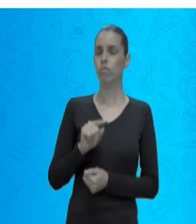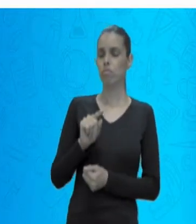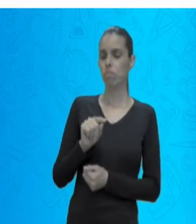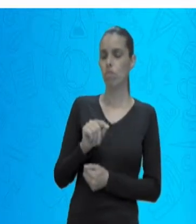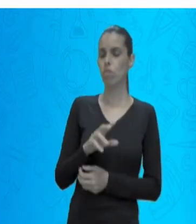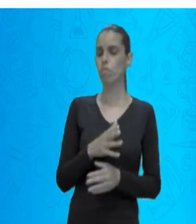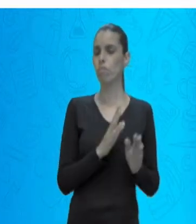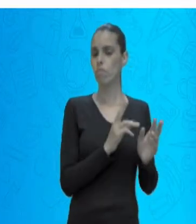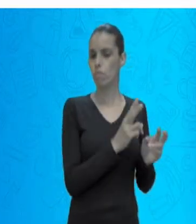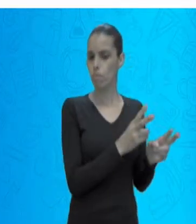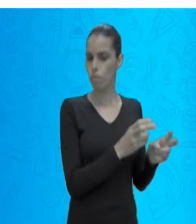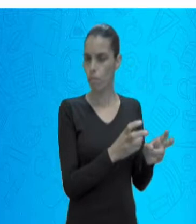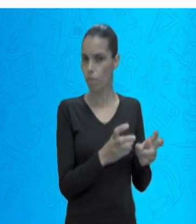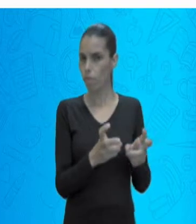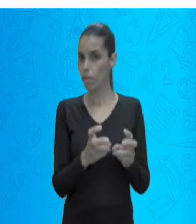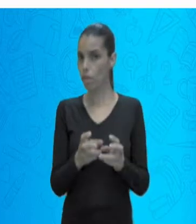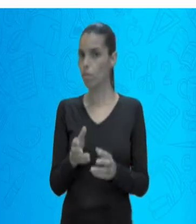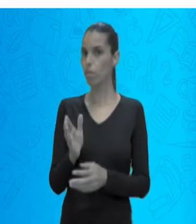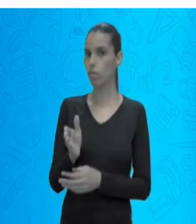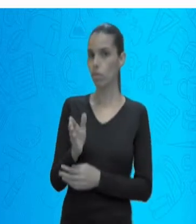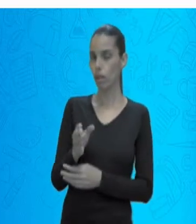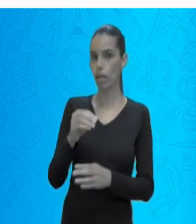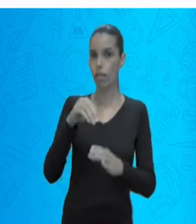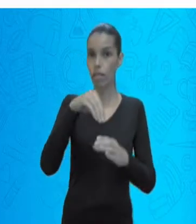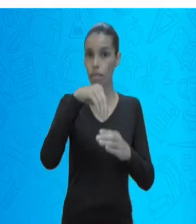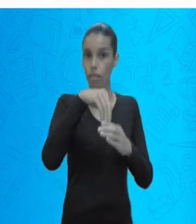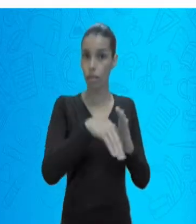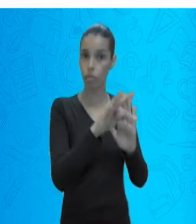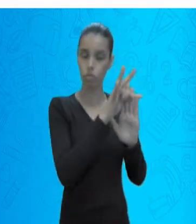algum panfleto, alguma